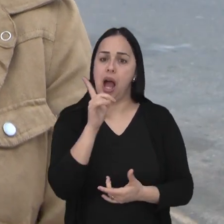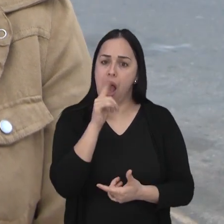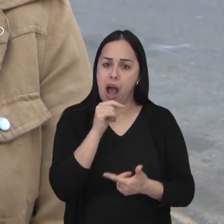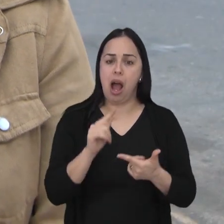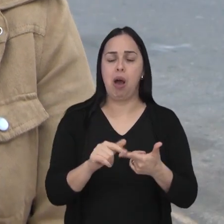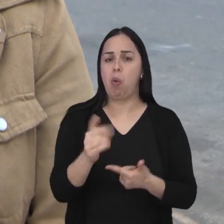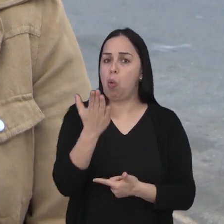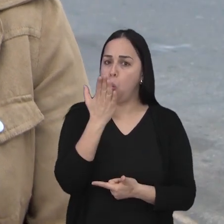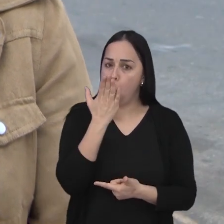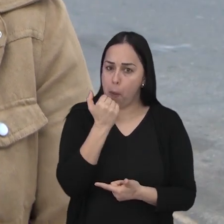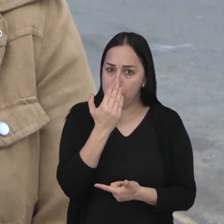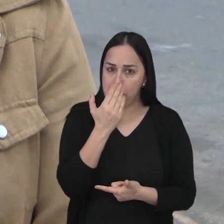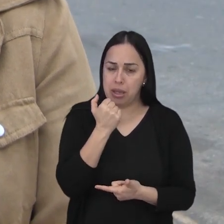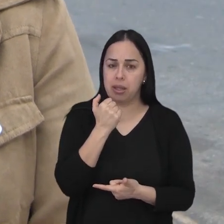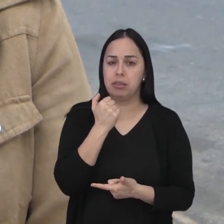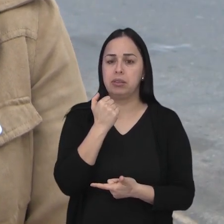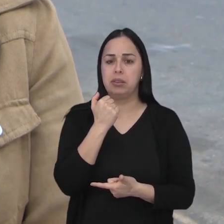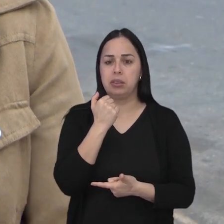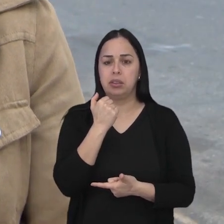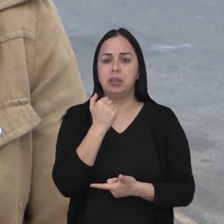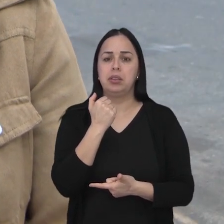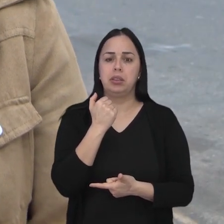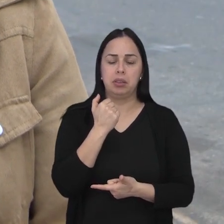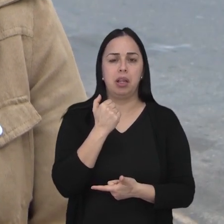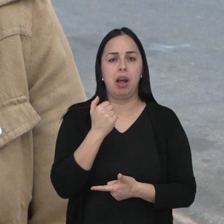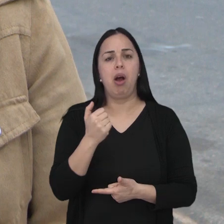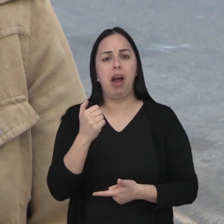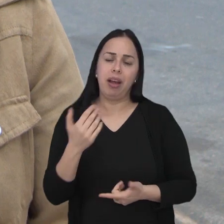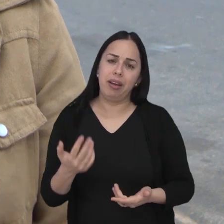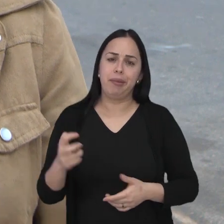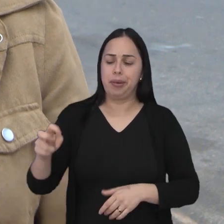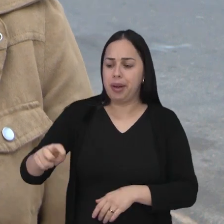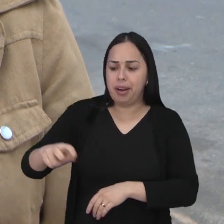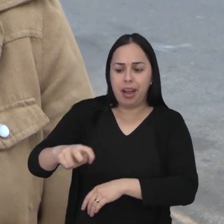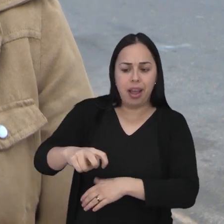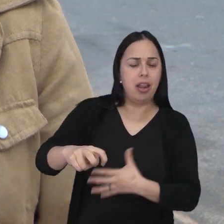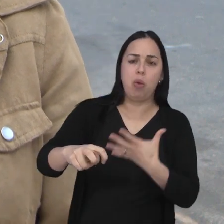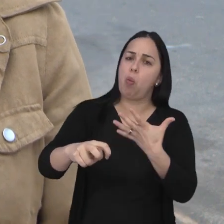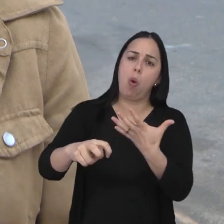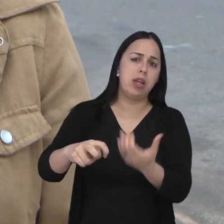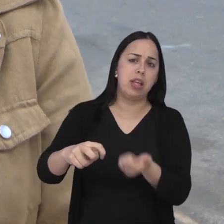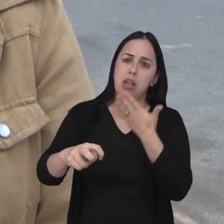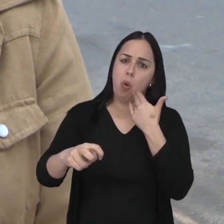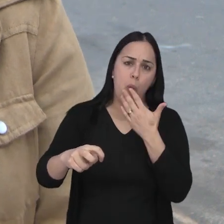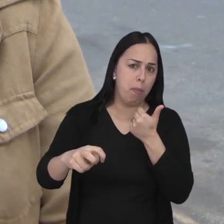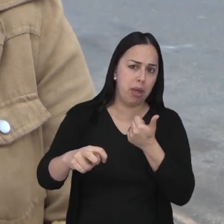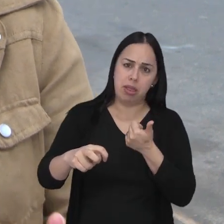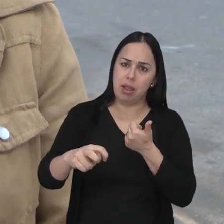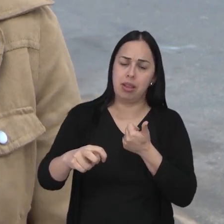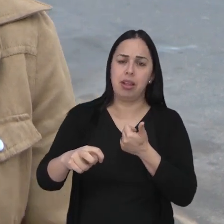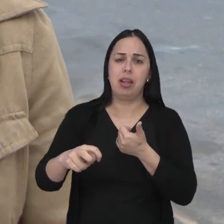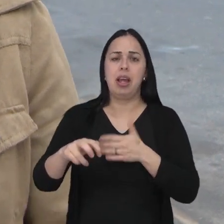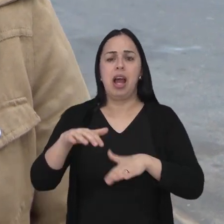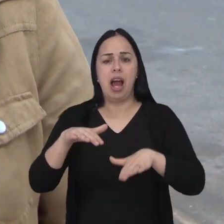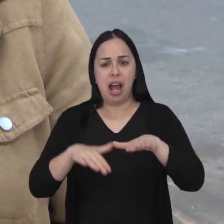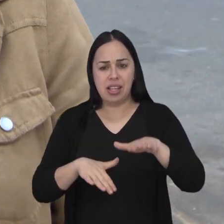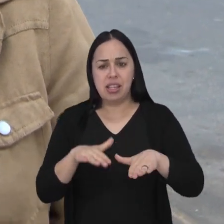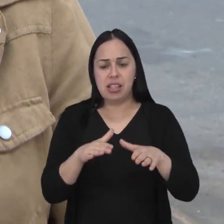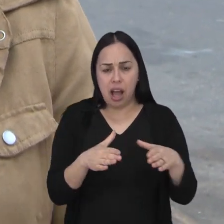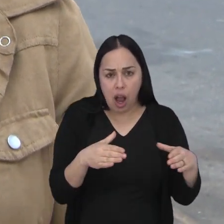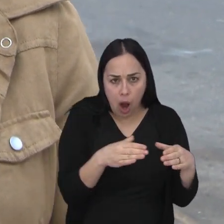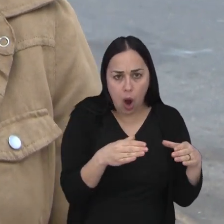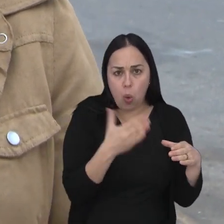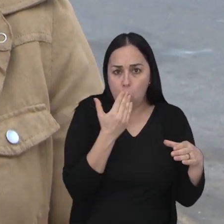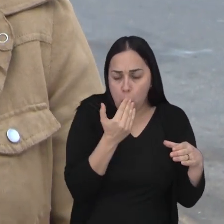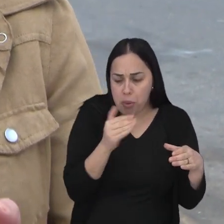água, né? A ração. Dificilmente assim um cachorro que está na rua, ele aceita a ração, às vezes vem com uma comidinha, um restinho